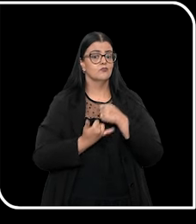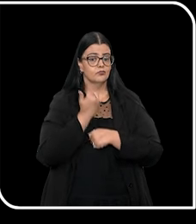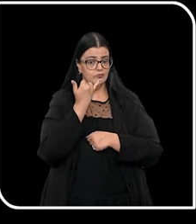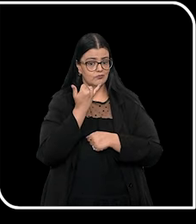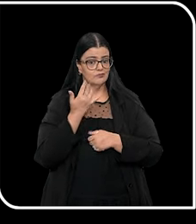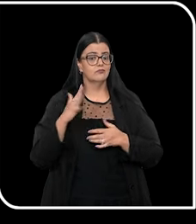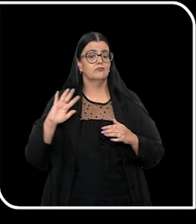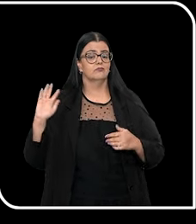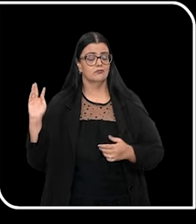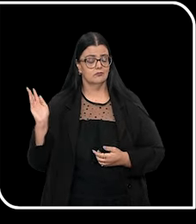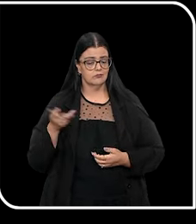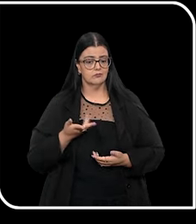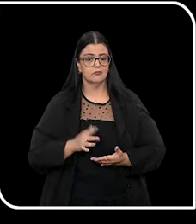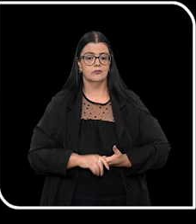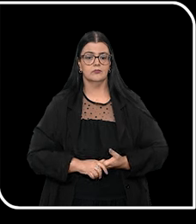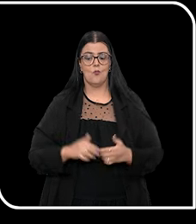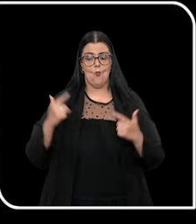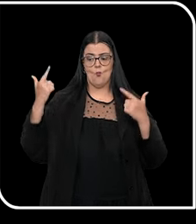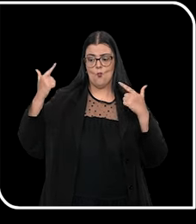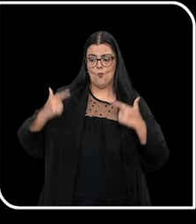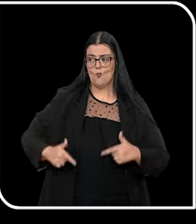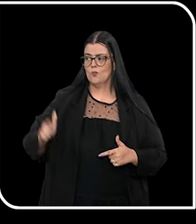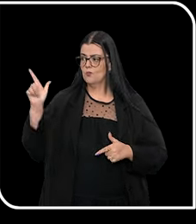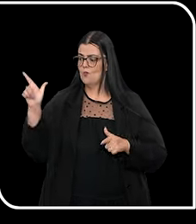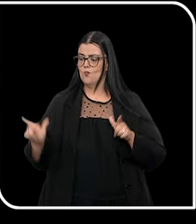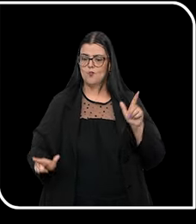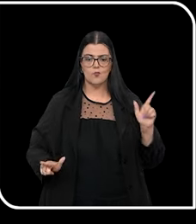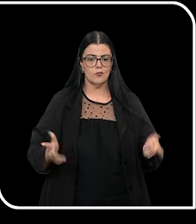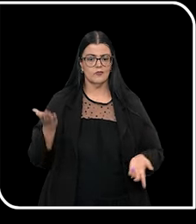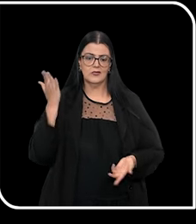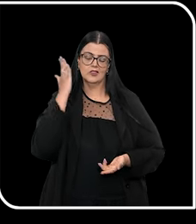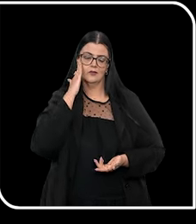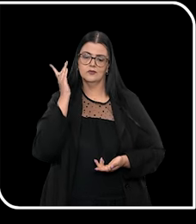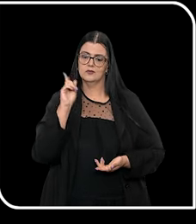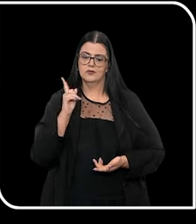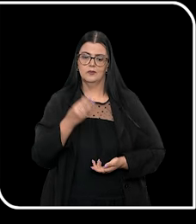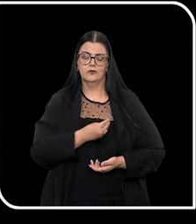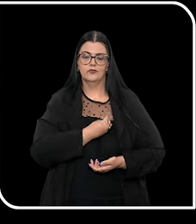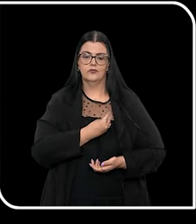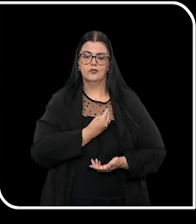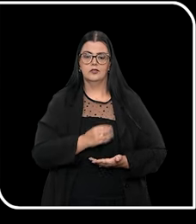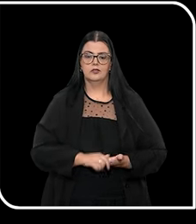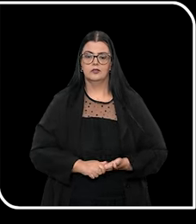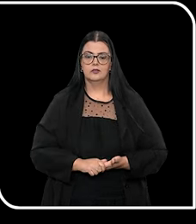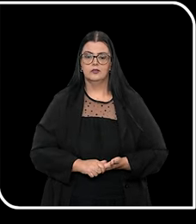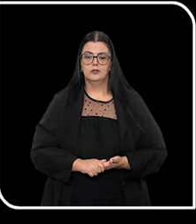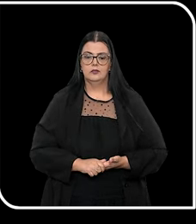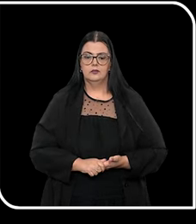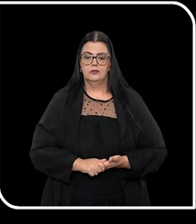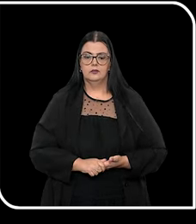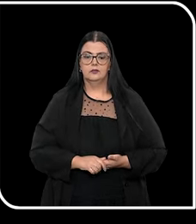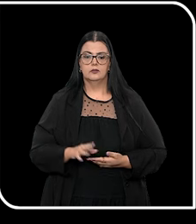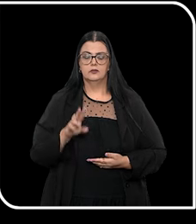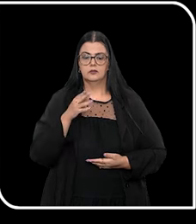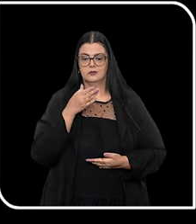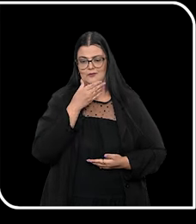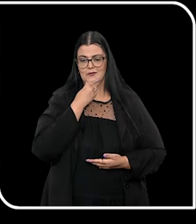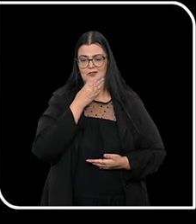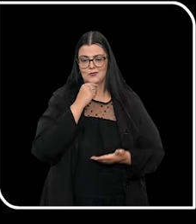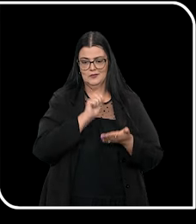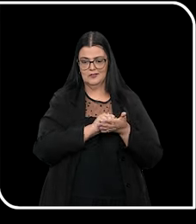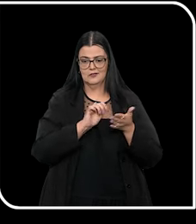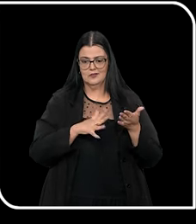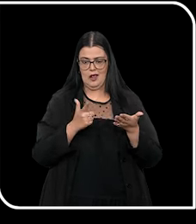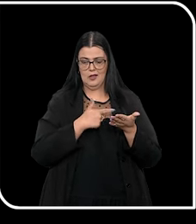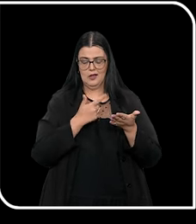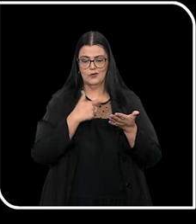também então ninguém tá imune ninguém ninguém sabe da vida a e o e e e o Victor fala muito isso Eu